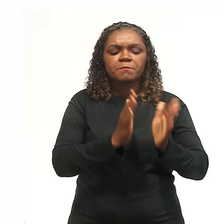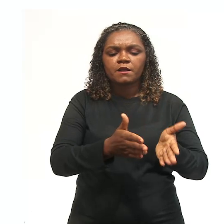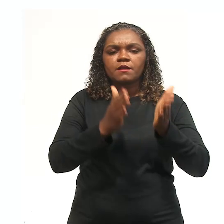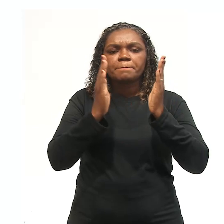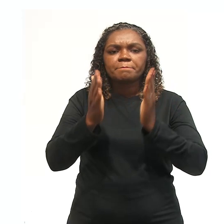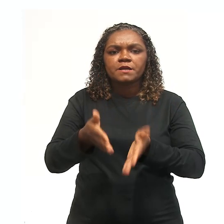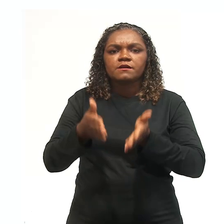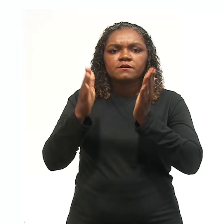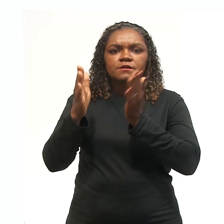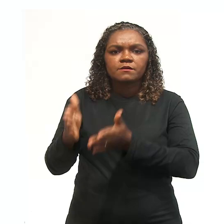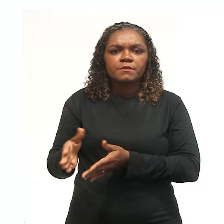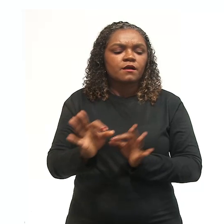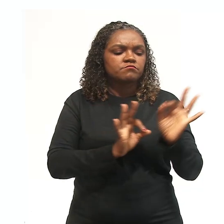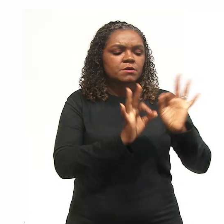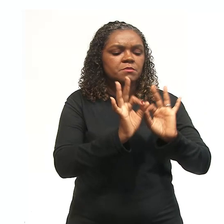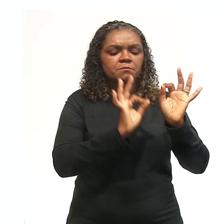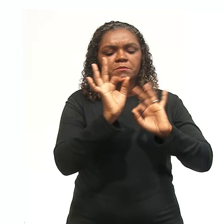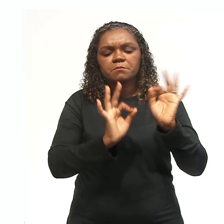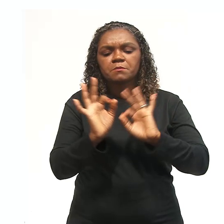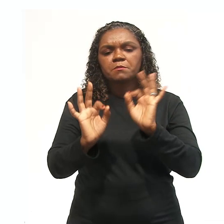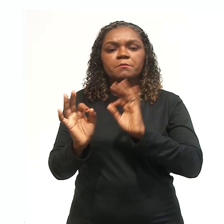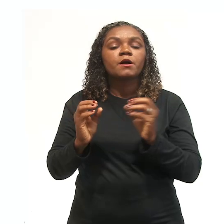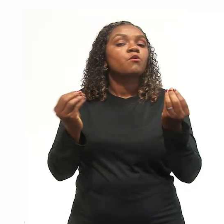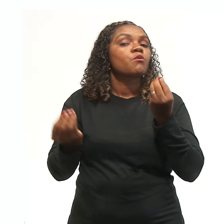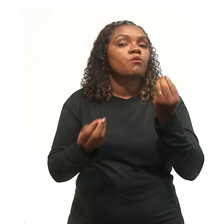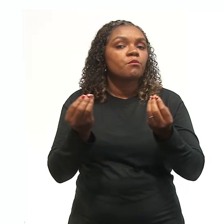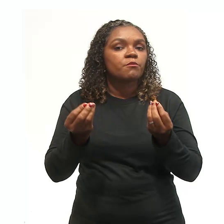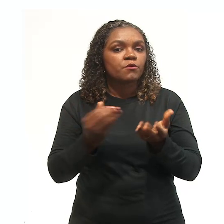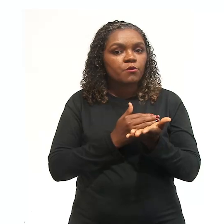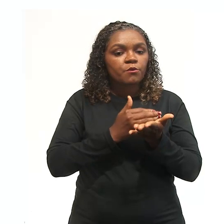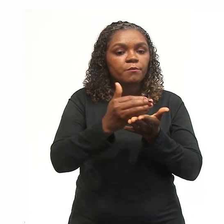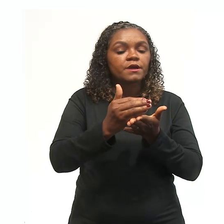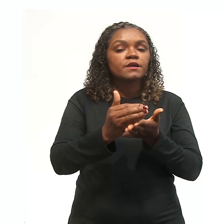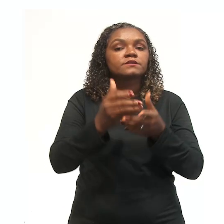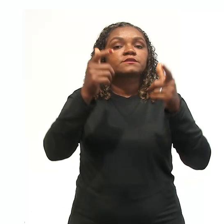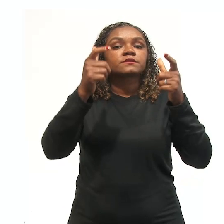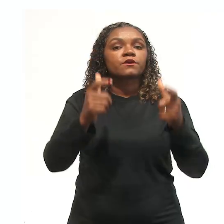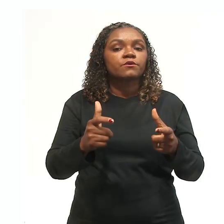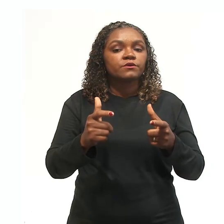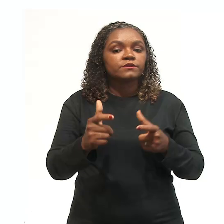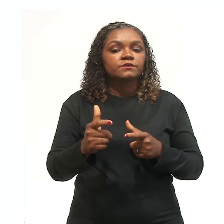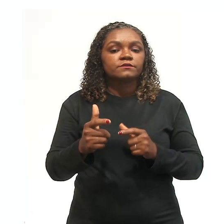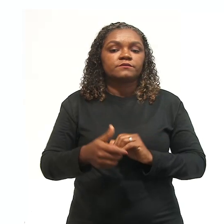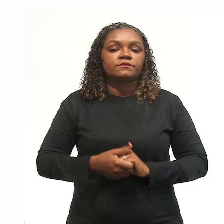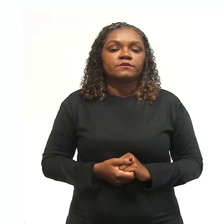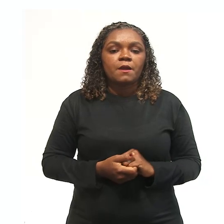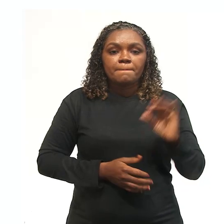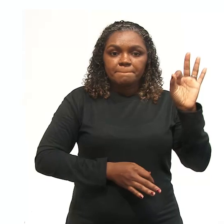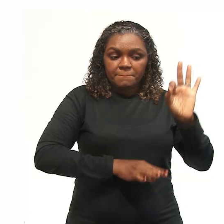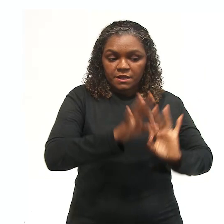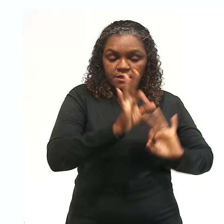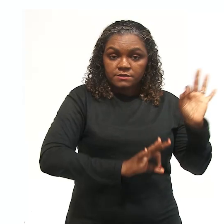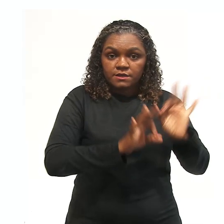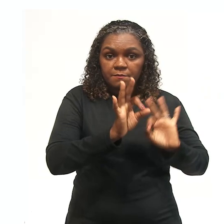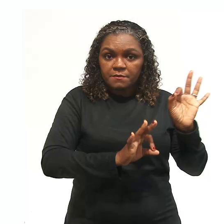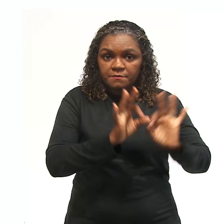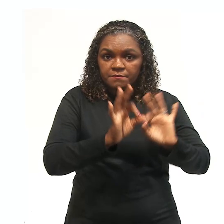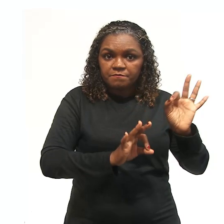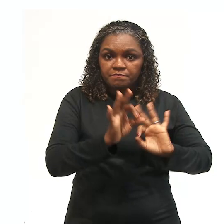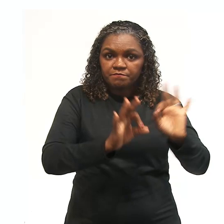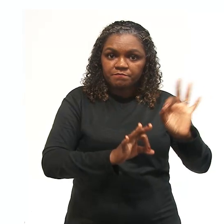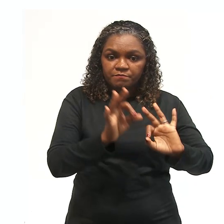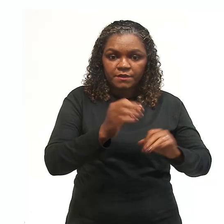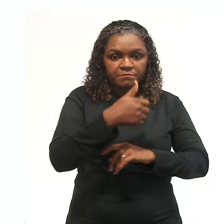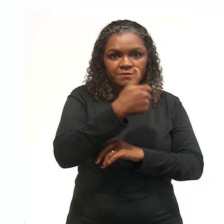fases basicamente se prepara. Se inicia a fase, portanto, lá na fase de planejamento, a